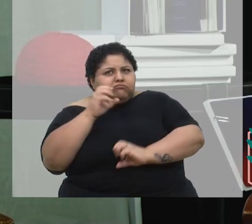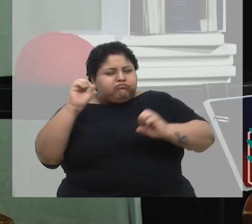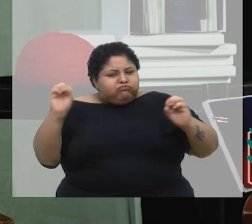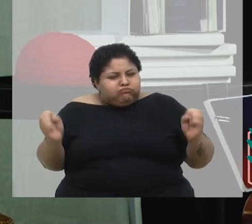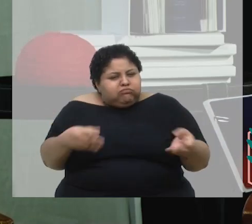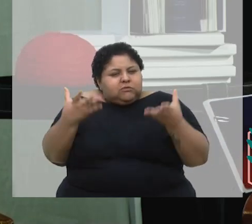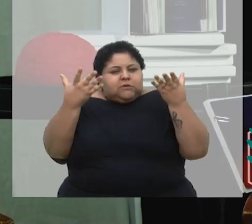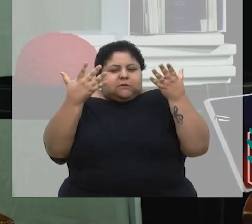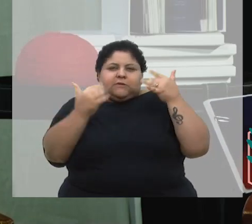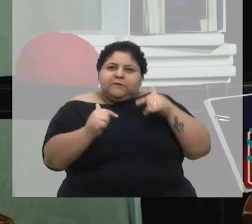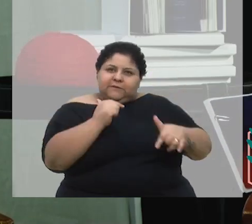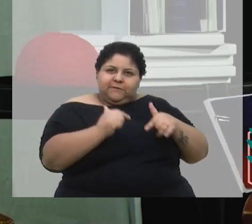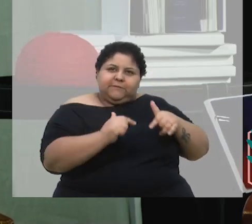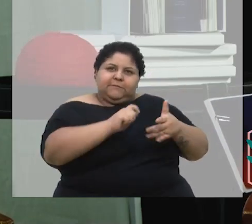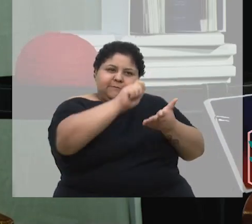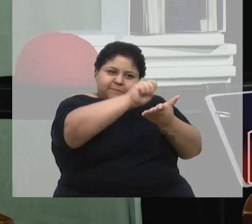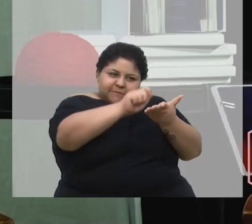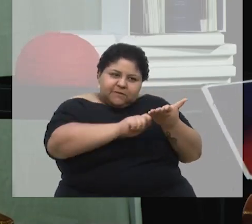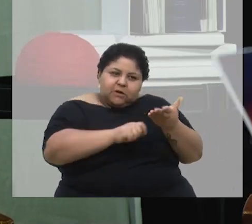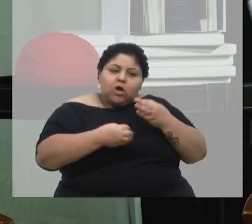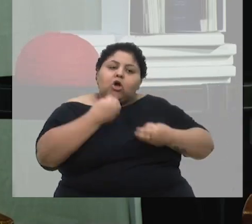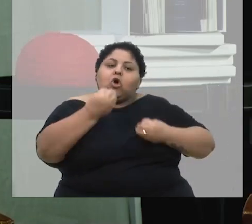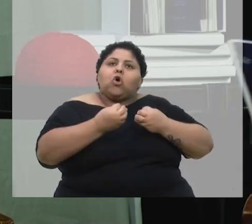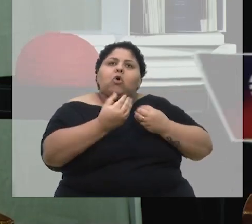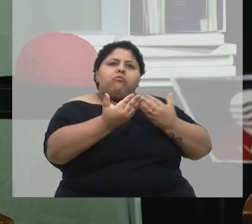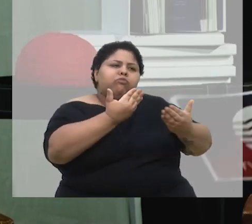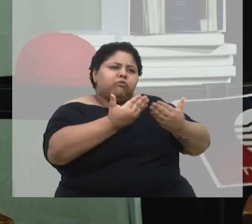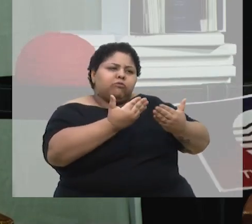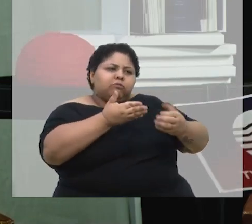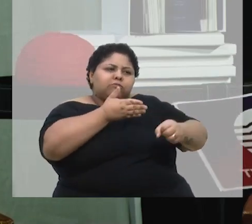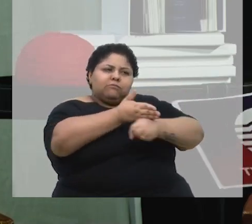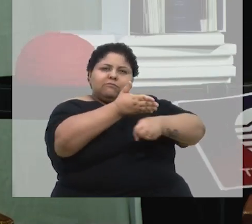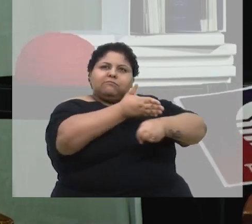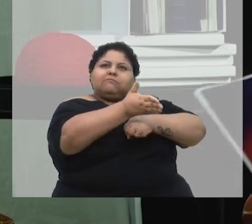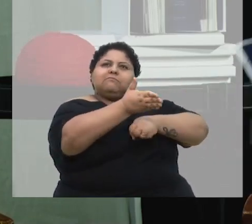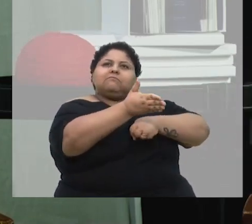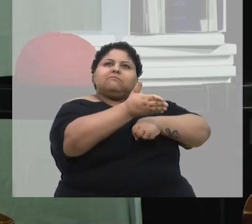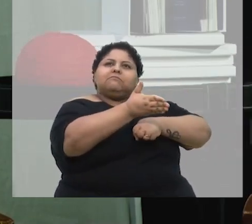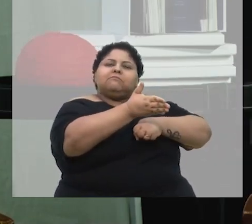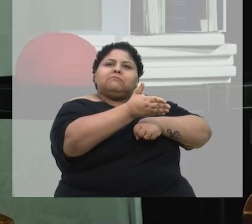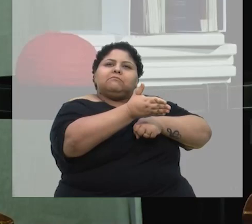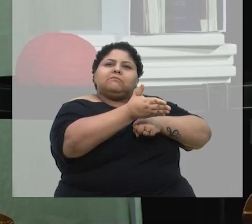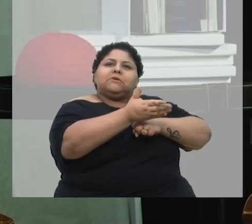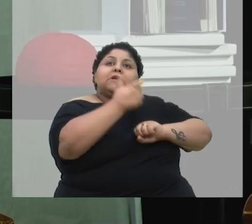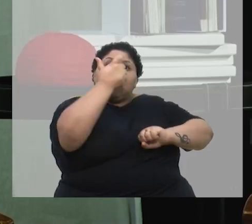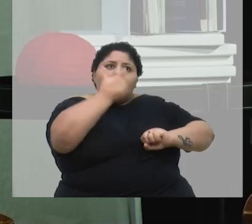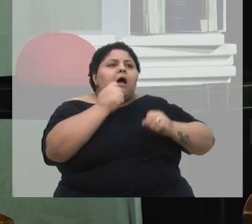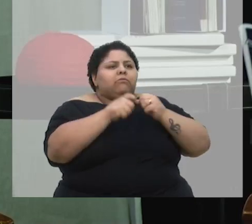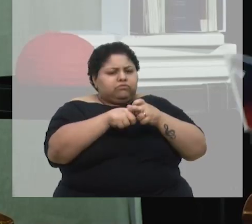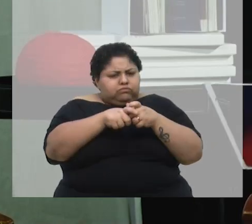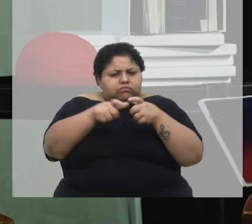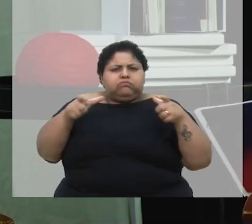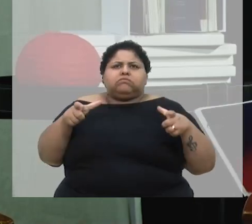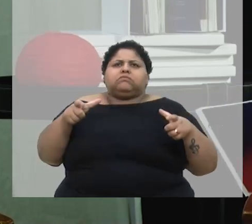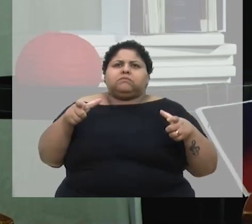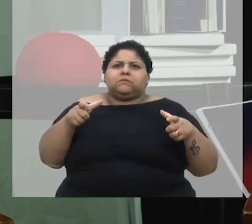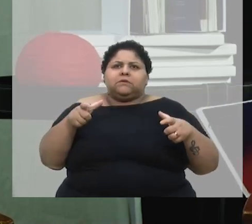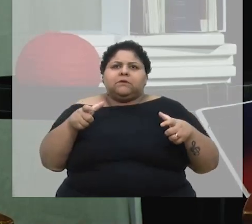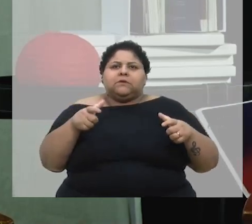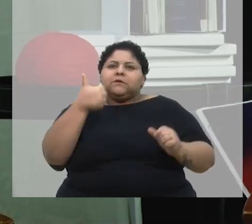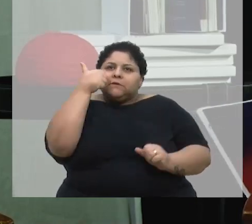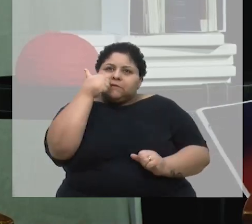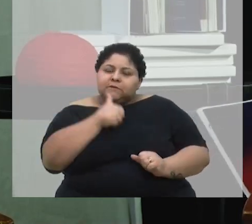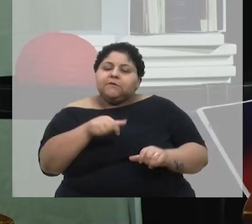o trabalho, né, desses escritores aqui. Como que você avalia a participação deles e esse, acho que, crescimento